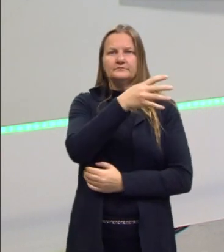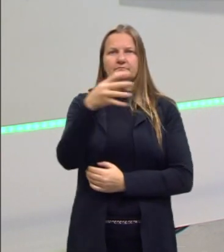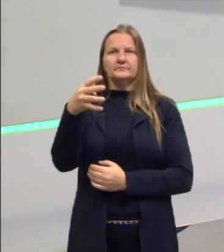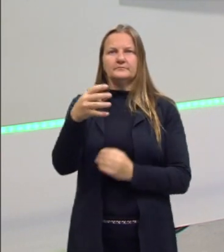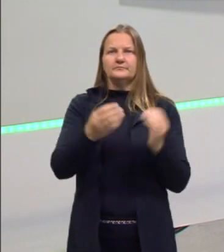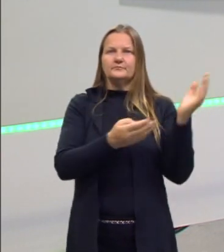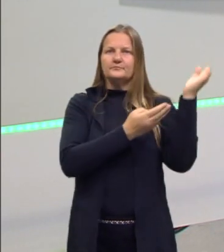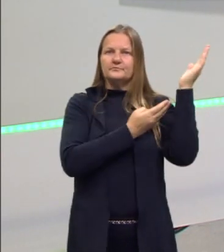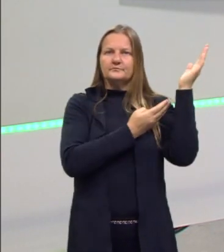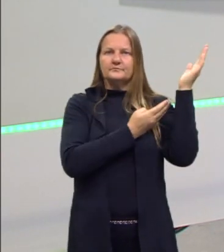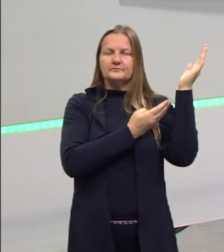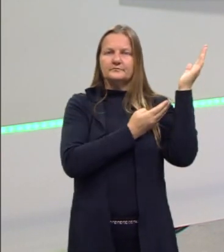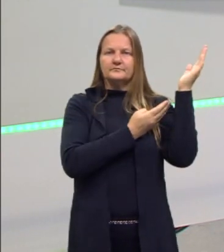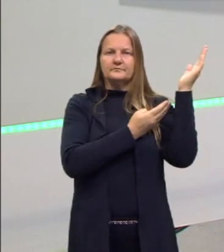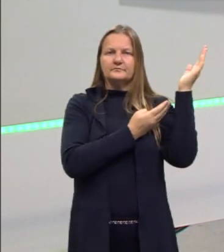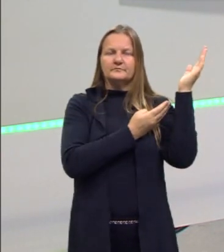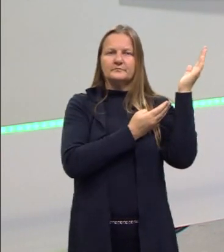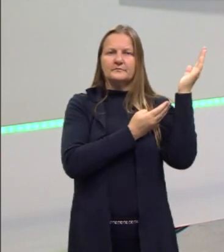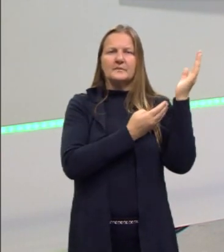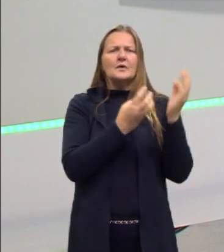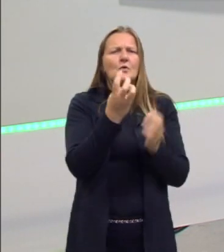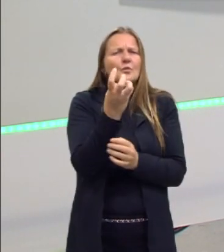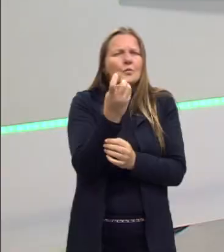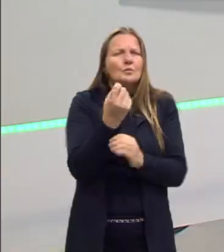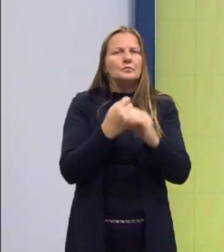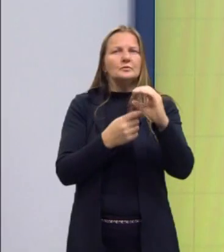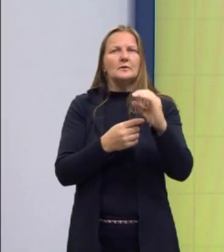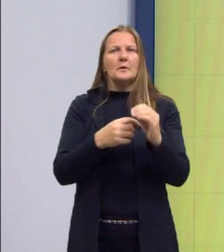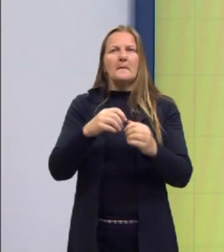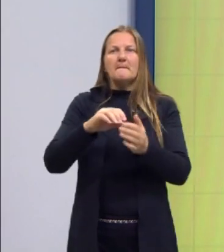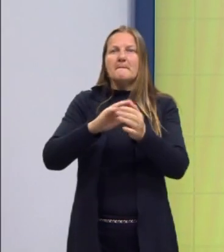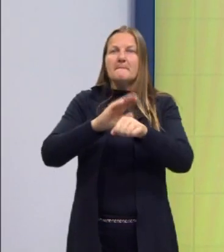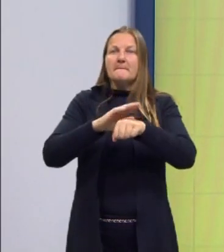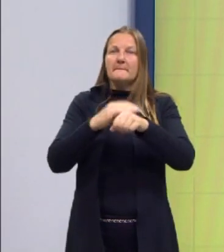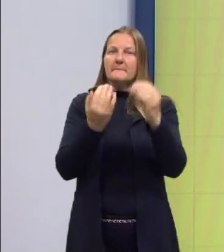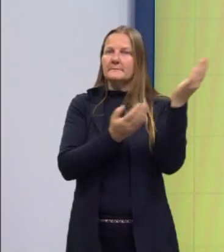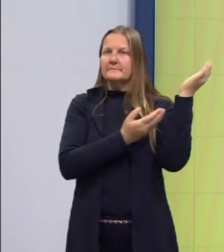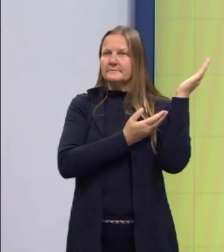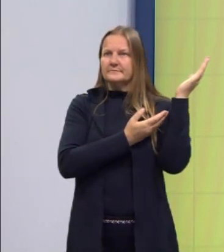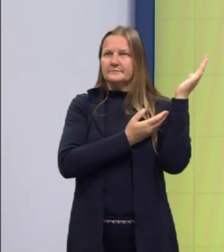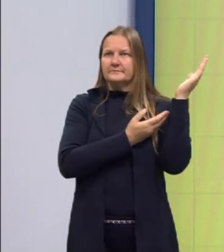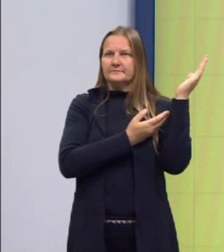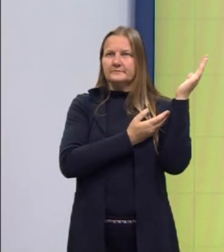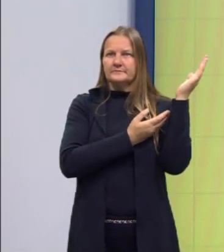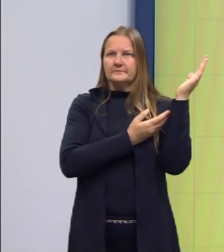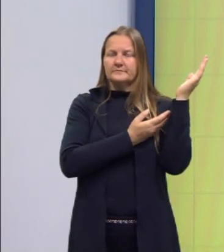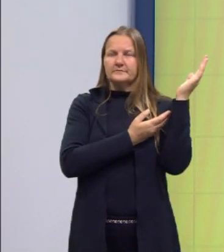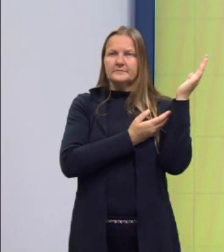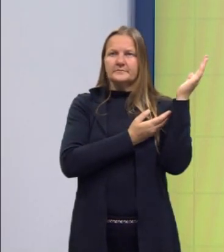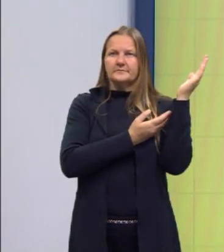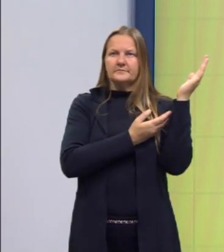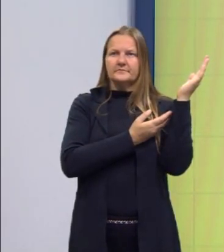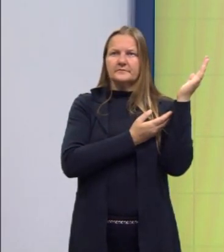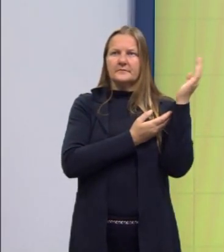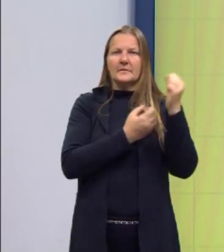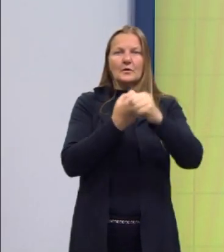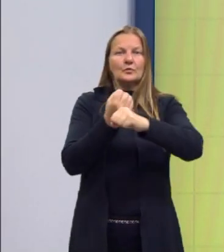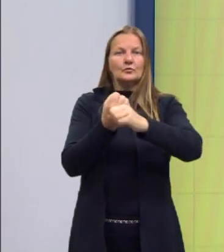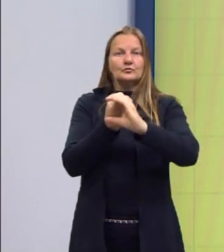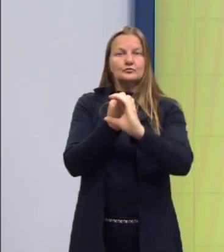carbônica a gente precisa contar o número de carbonos da cadeia principal E aí a gente não leva em consideração as